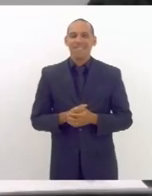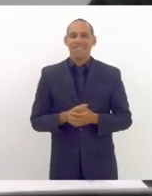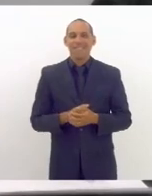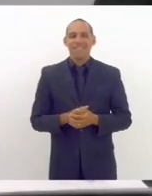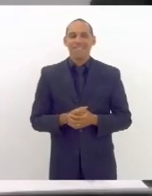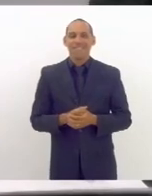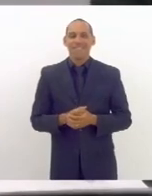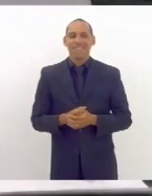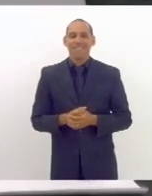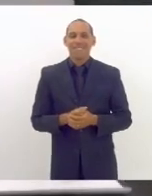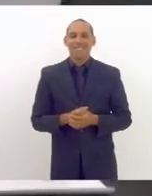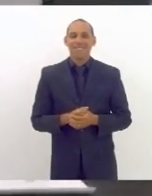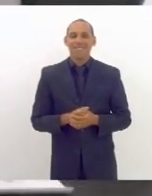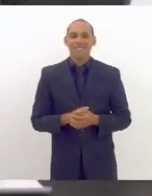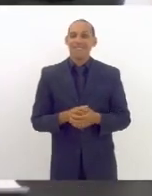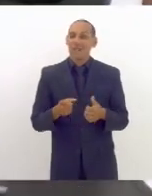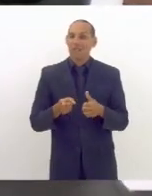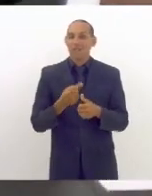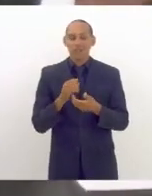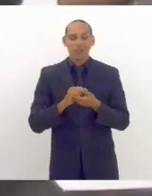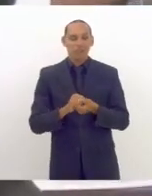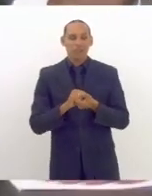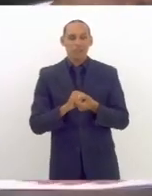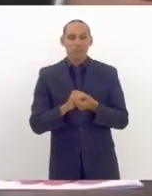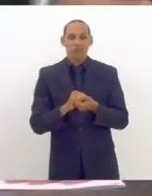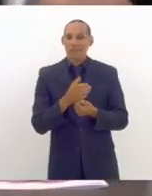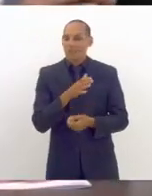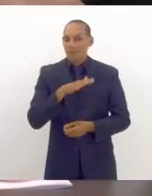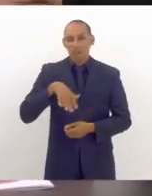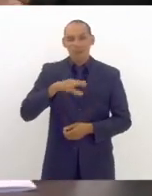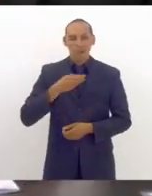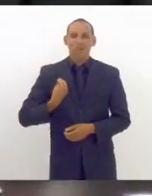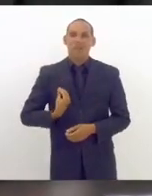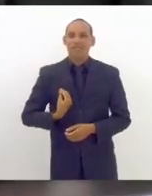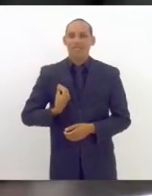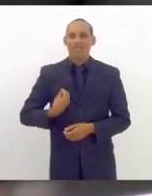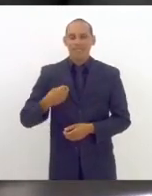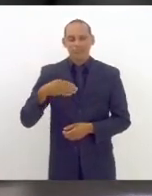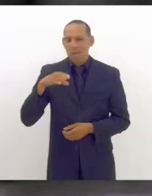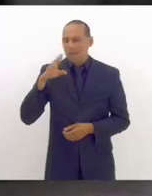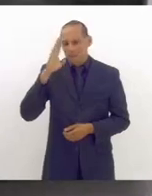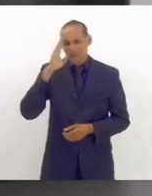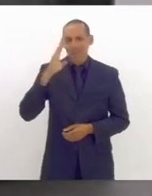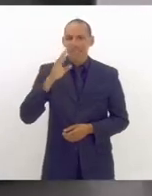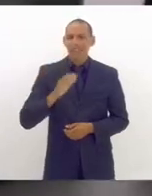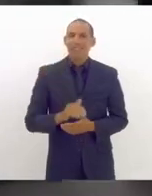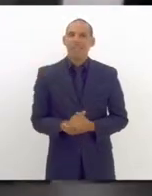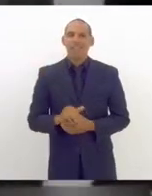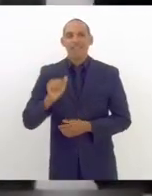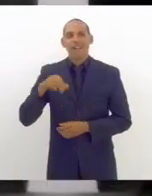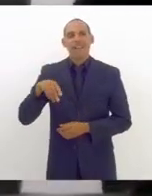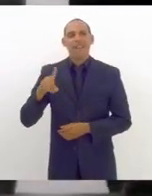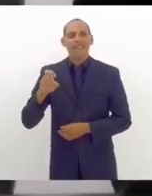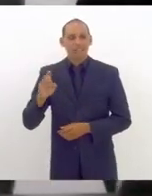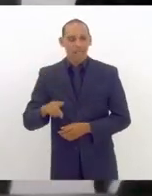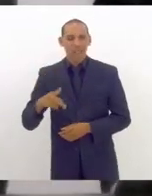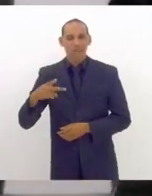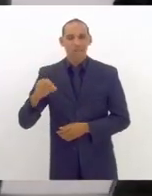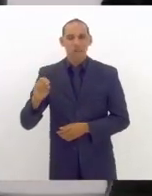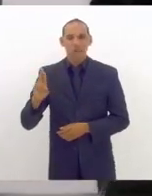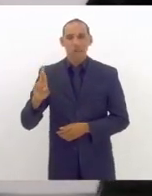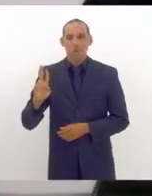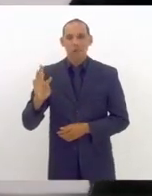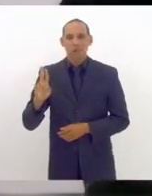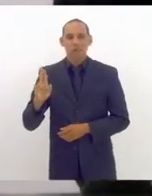fazer primeiro saudar a presença de todos de todos aqui especial do André português em nome dos demais